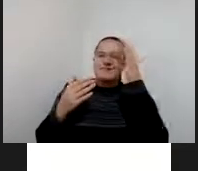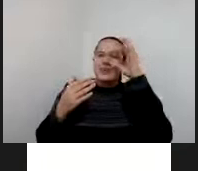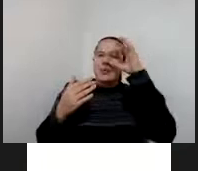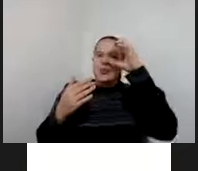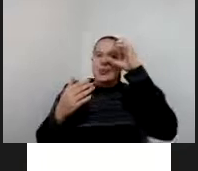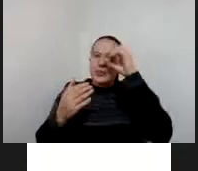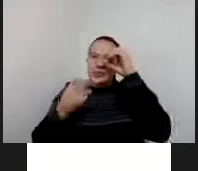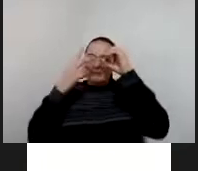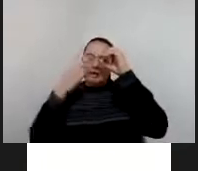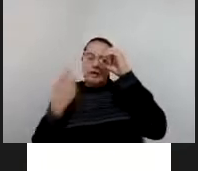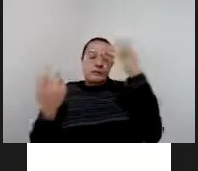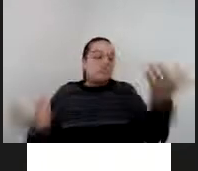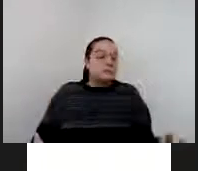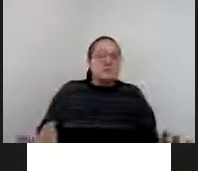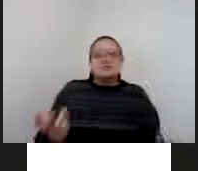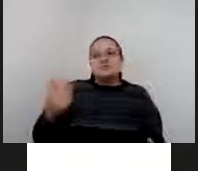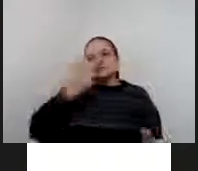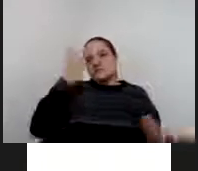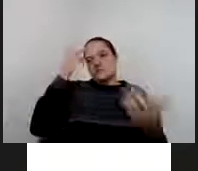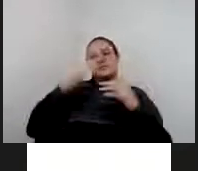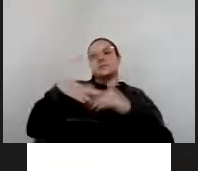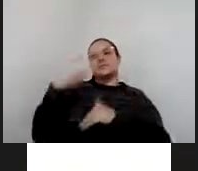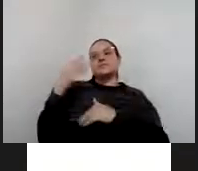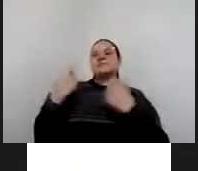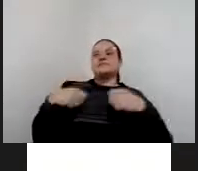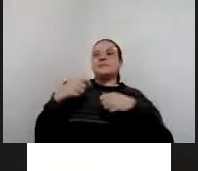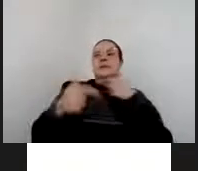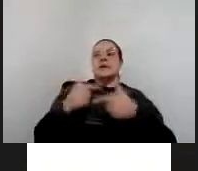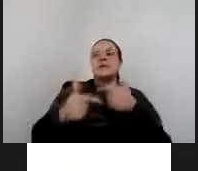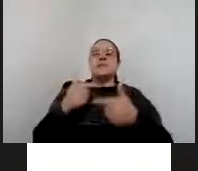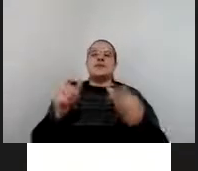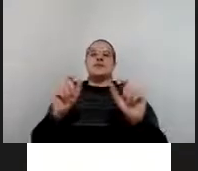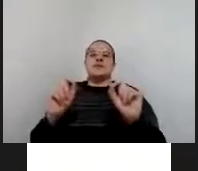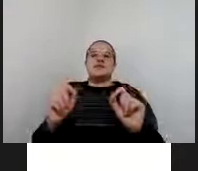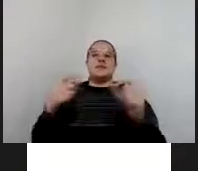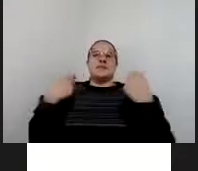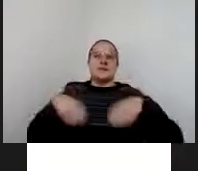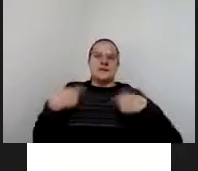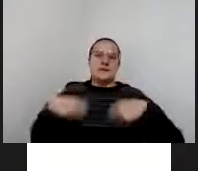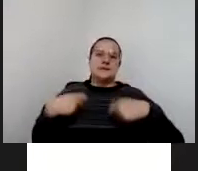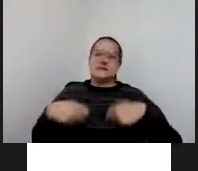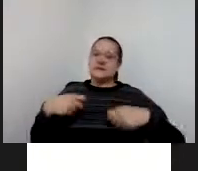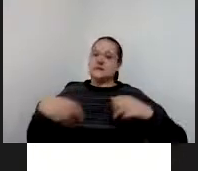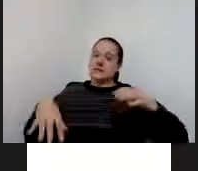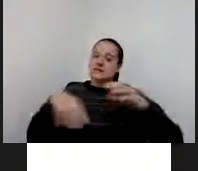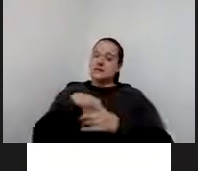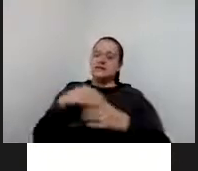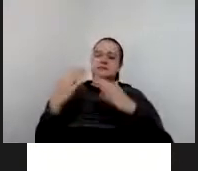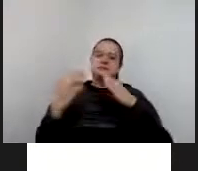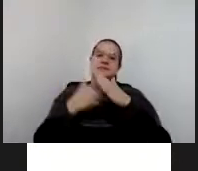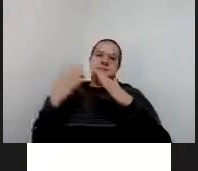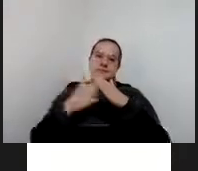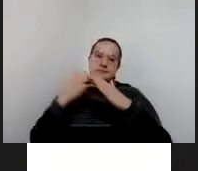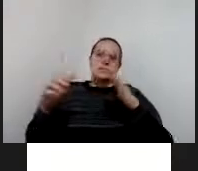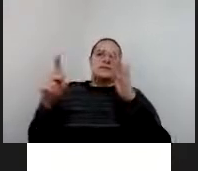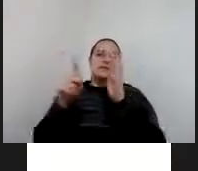mais precisam de trabalho para o trabalho. Então, por exemplo, dentro de uma empresa, você ter